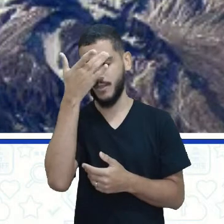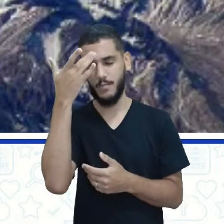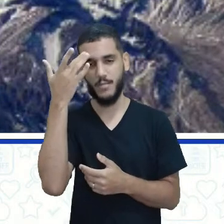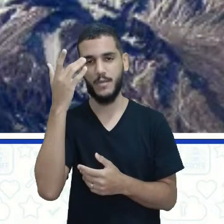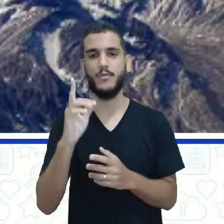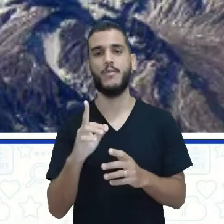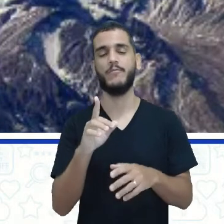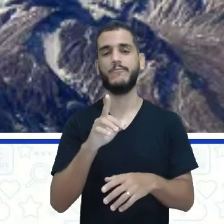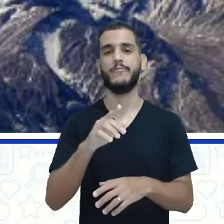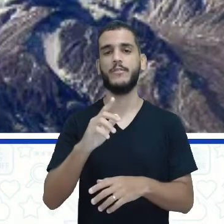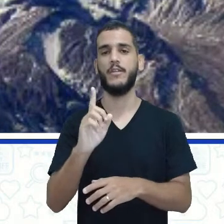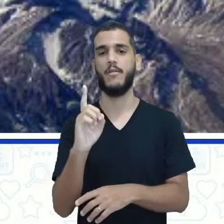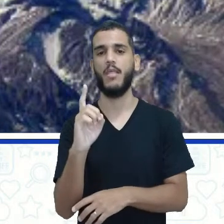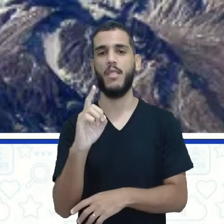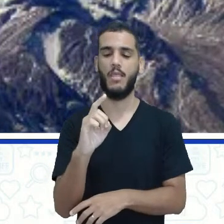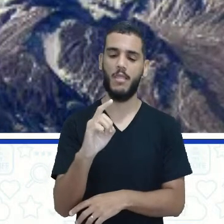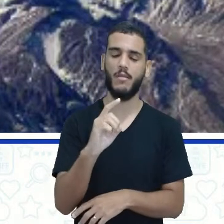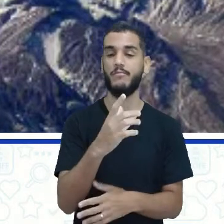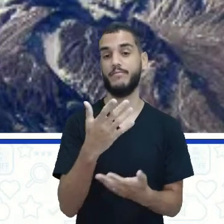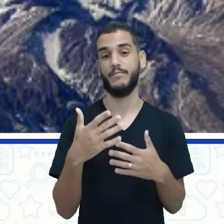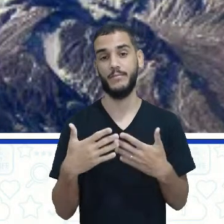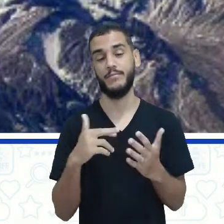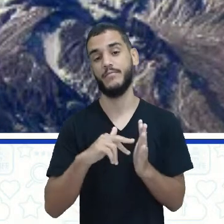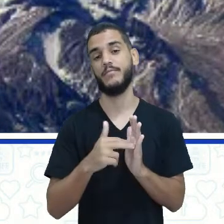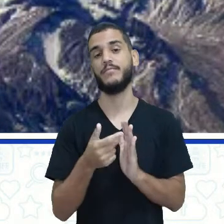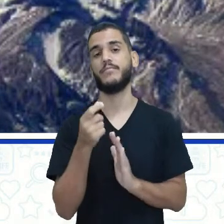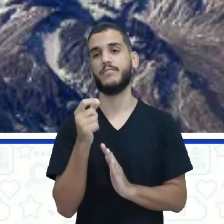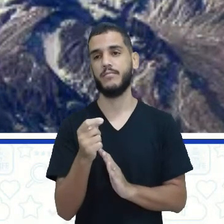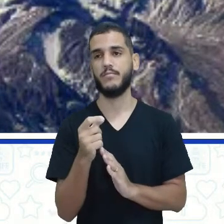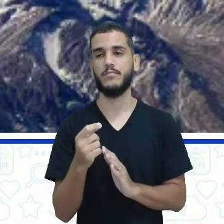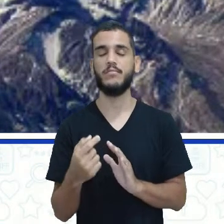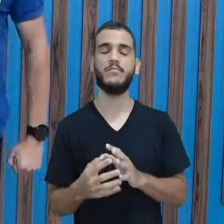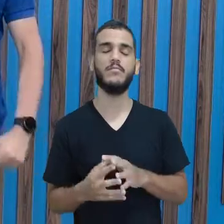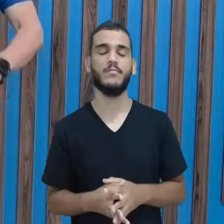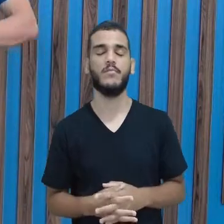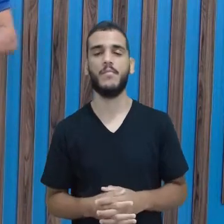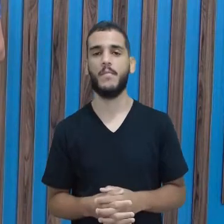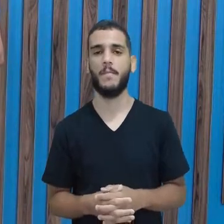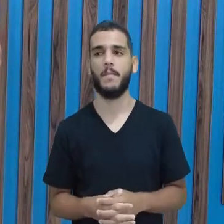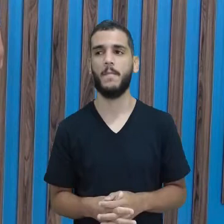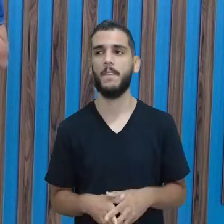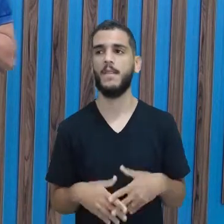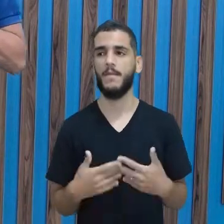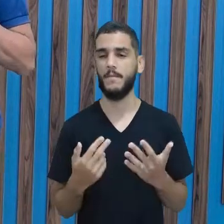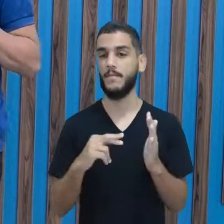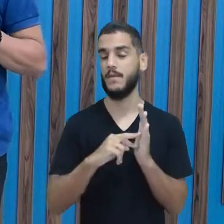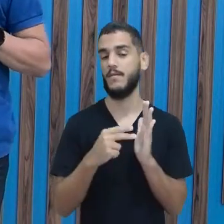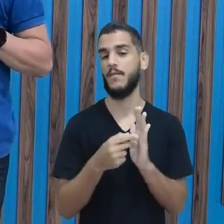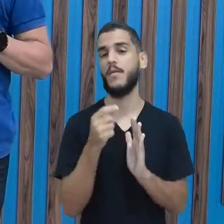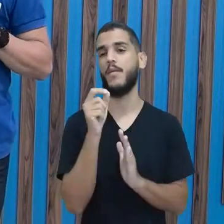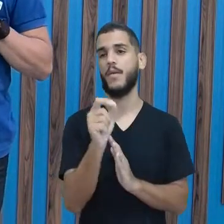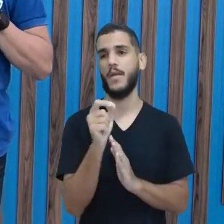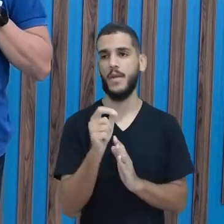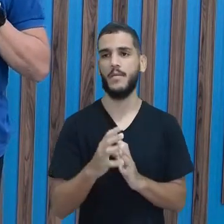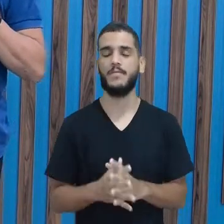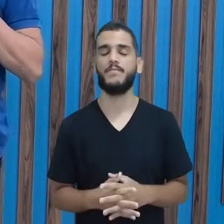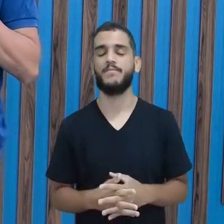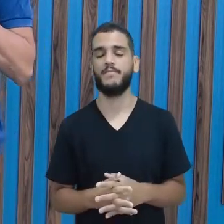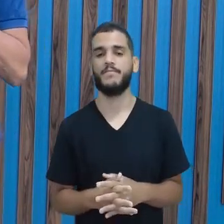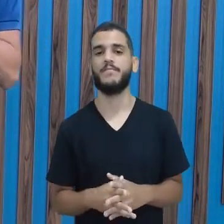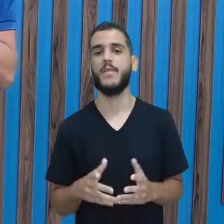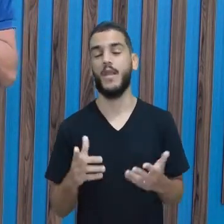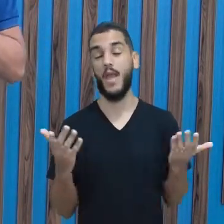se dirigindo para algum lugar. O que significa isso? Corta para mim aí, Devinho. Ó, significa dizer o seguinte, gente, vamos fazer